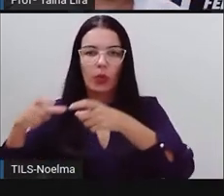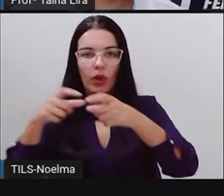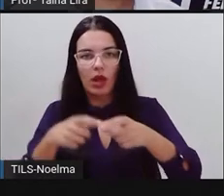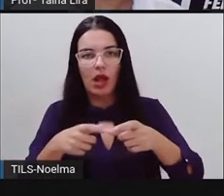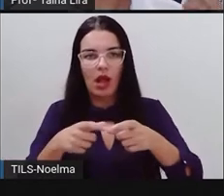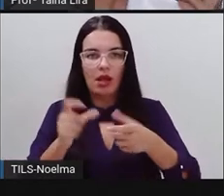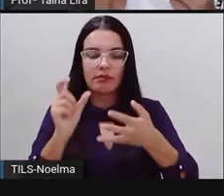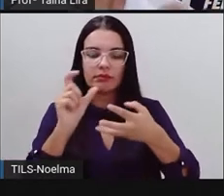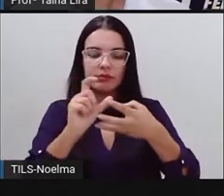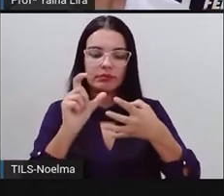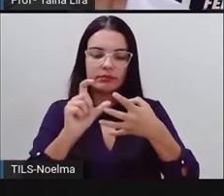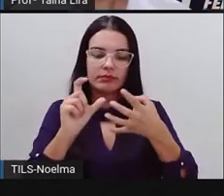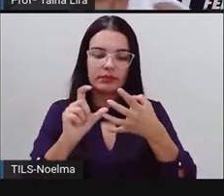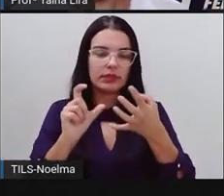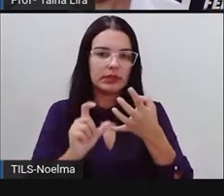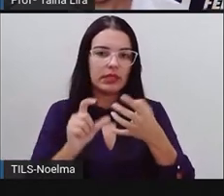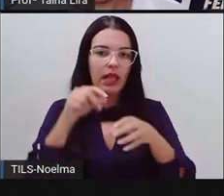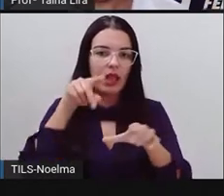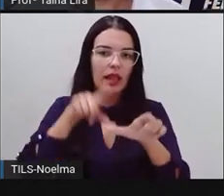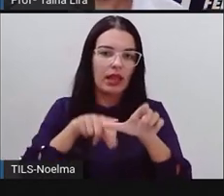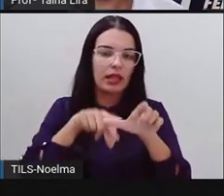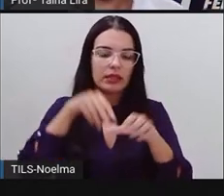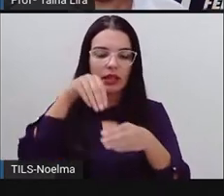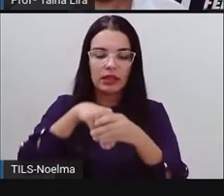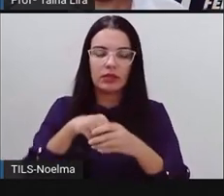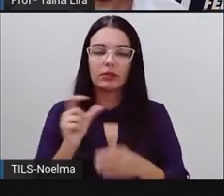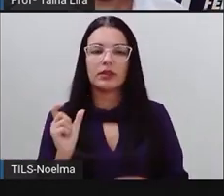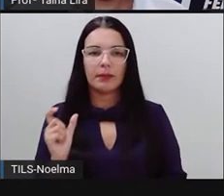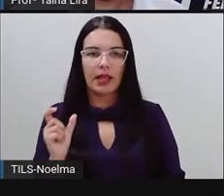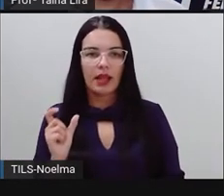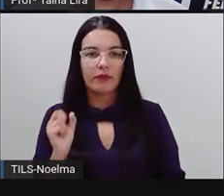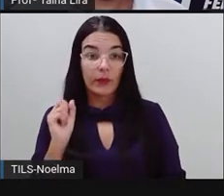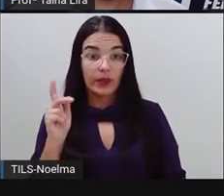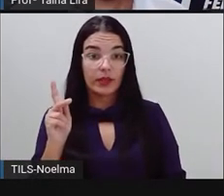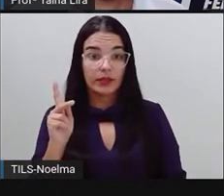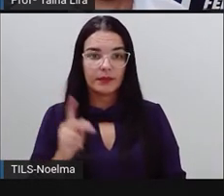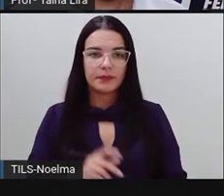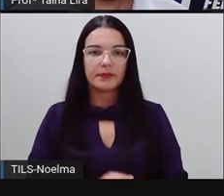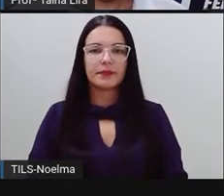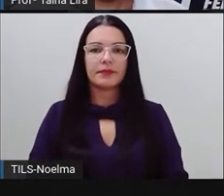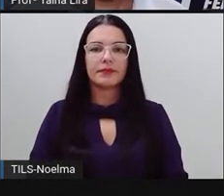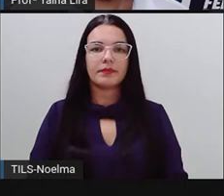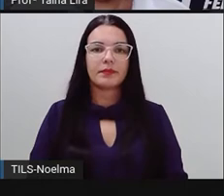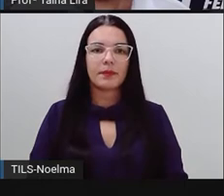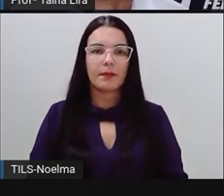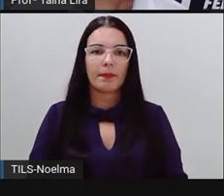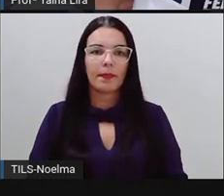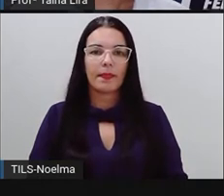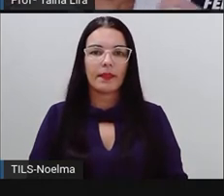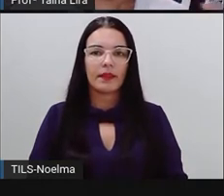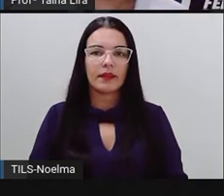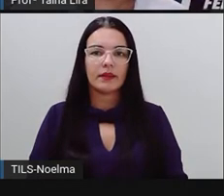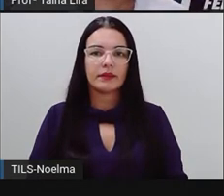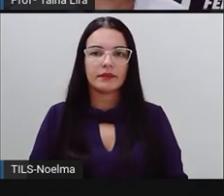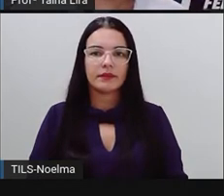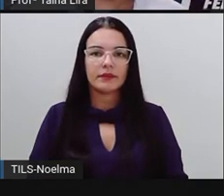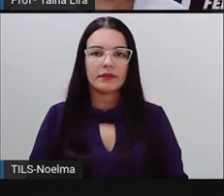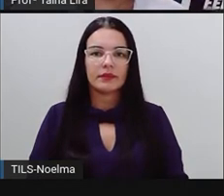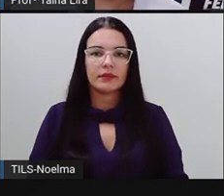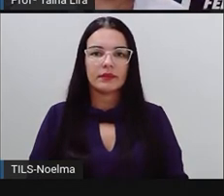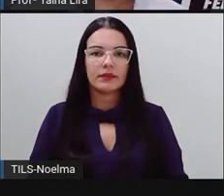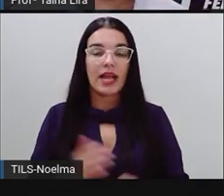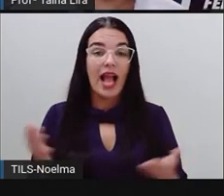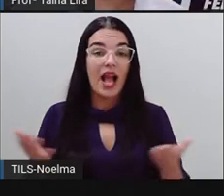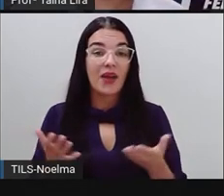da posição Dessa letra Na palavra tá bom e agora eu quero